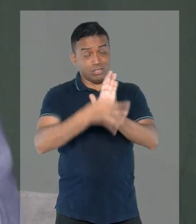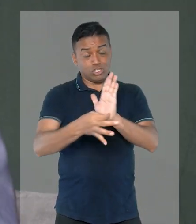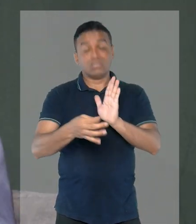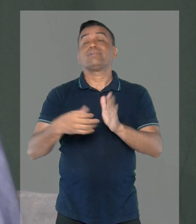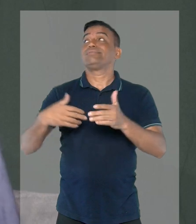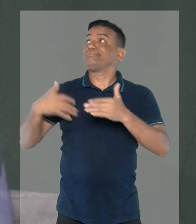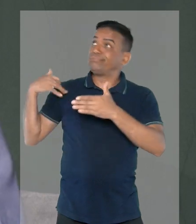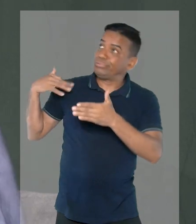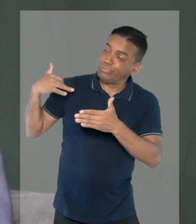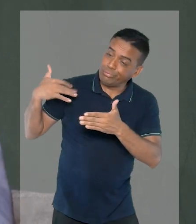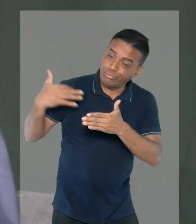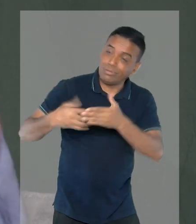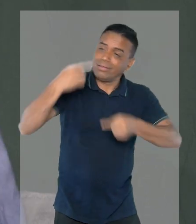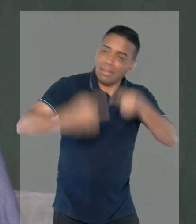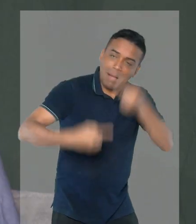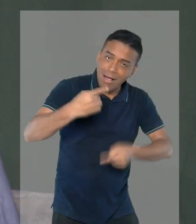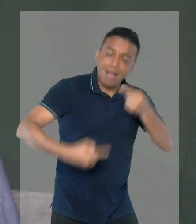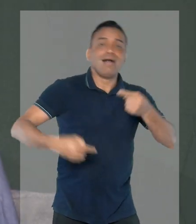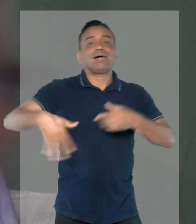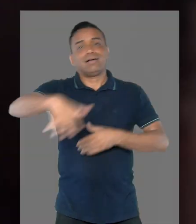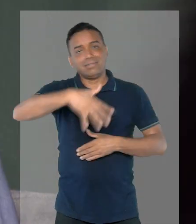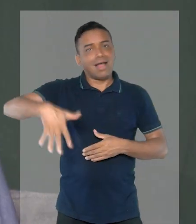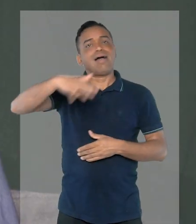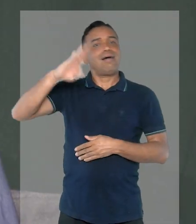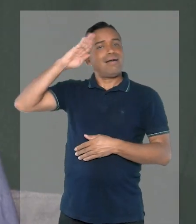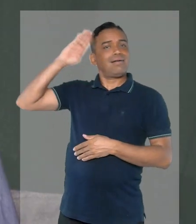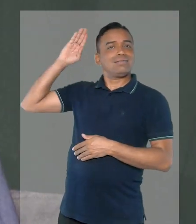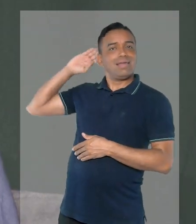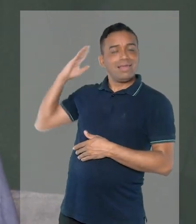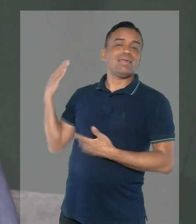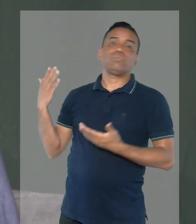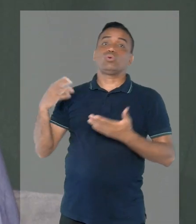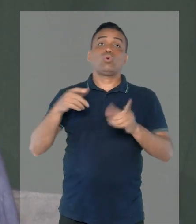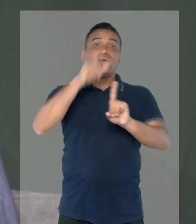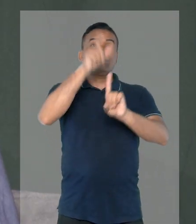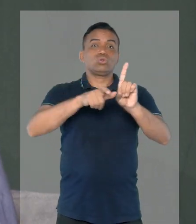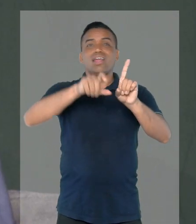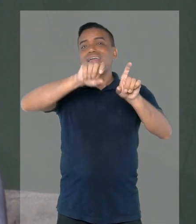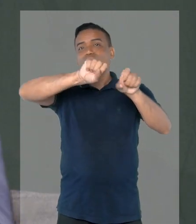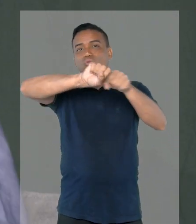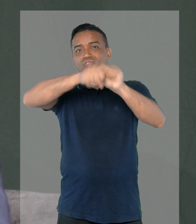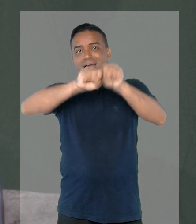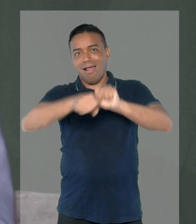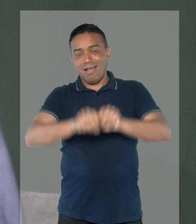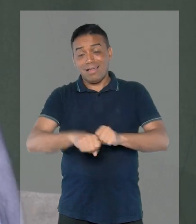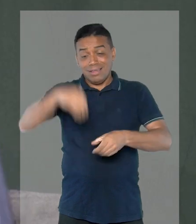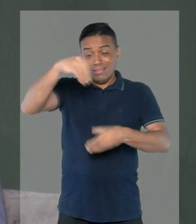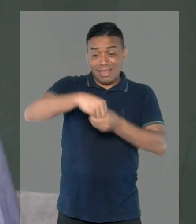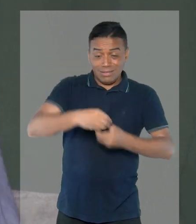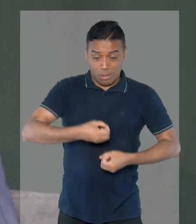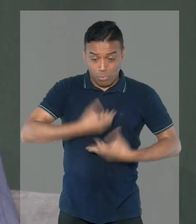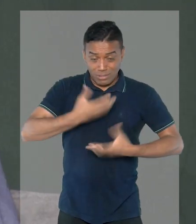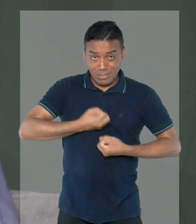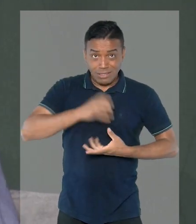um longo debate acadêmico, muitos estudiosos se debruçando sobre a questão da fragmentação do sujeito na poesia, e